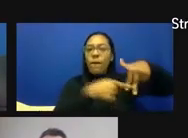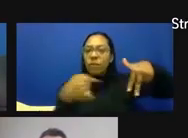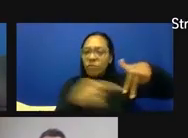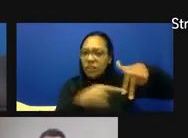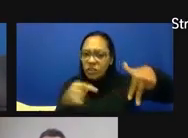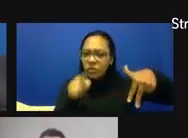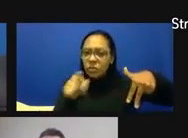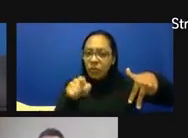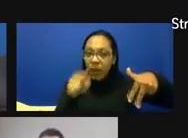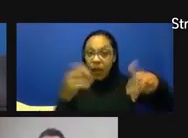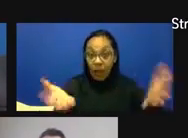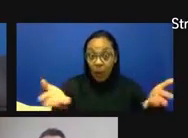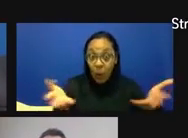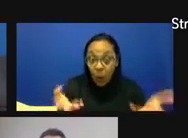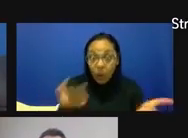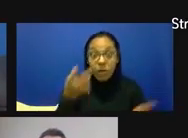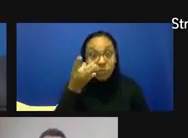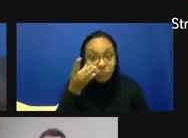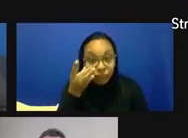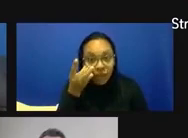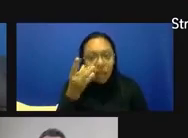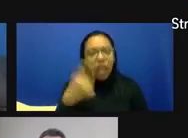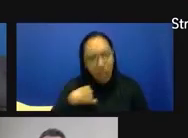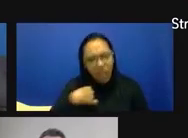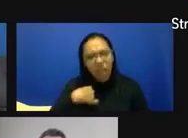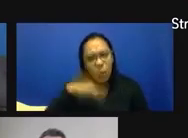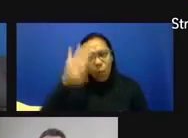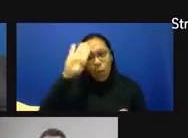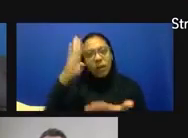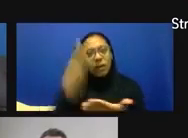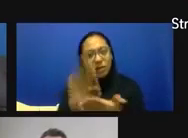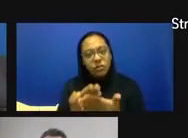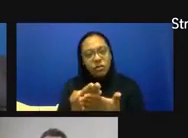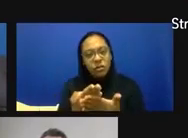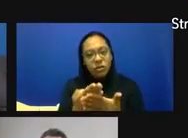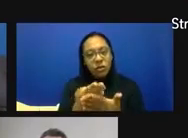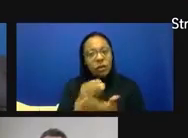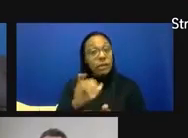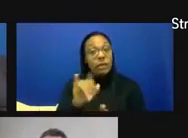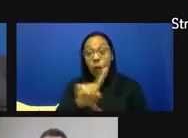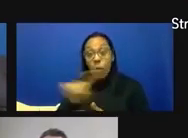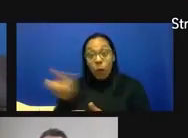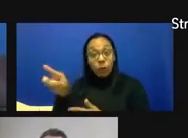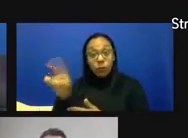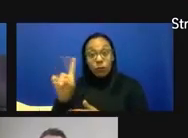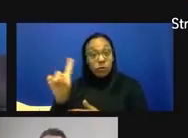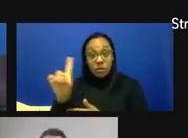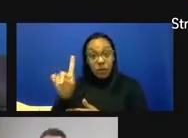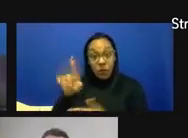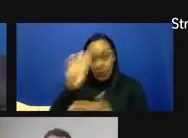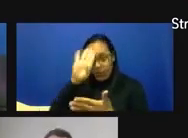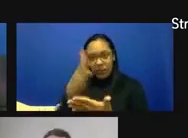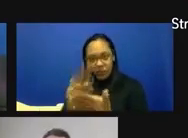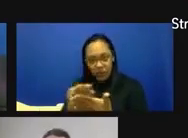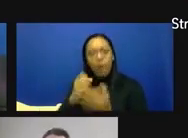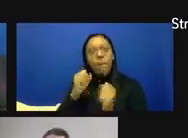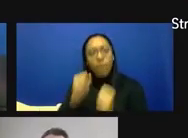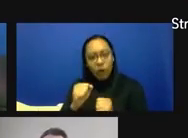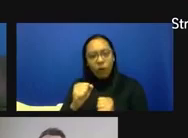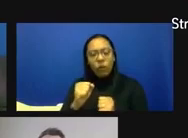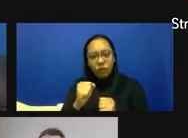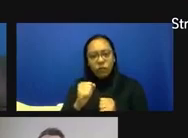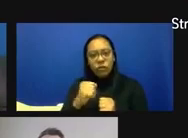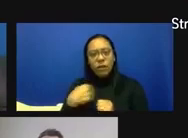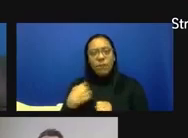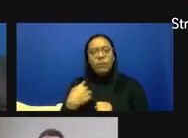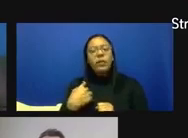de vocês. Se ninguém mais acreditar, né, eu estou ao lado de vocês. Podem me procurar, eu vou orientar, só não vou poder estar junto